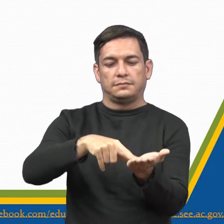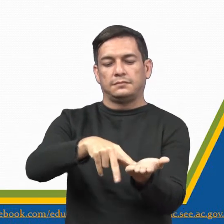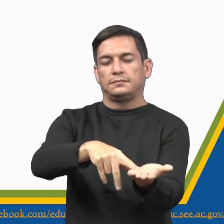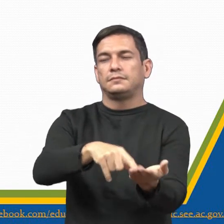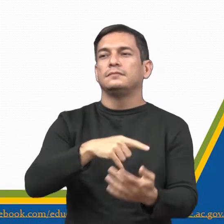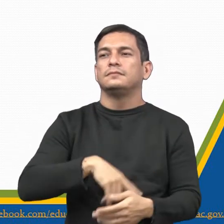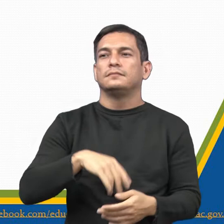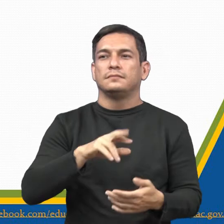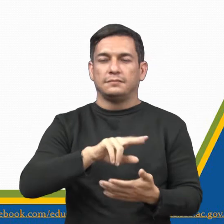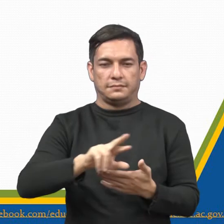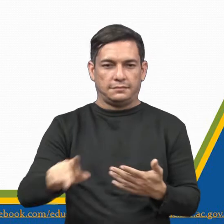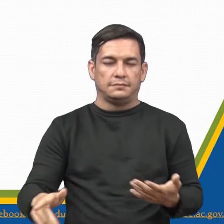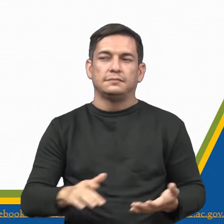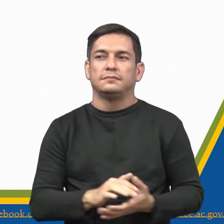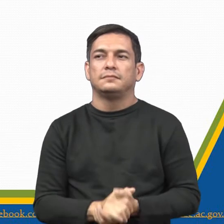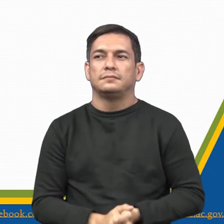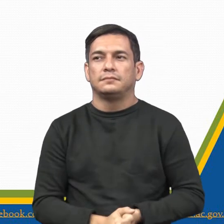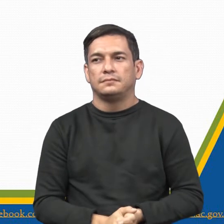grafiteiros, etc.